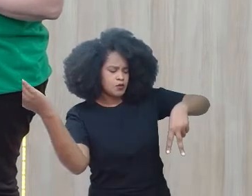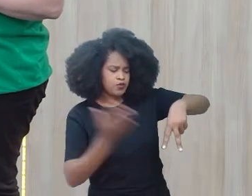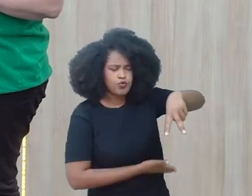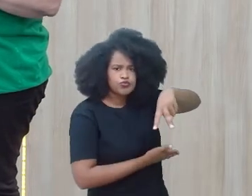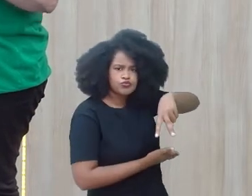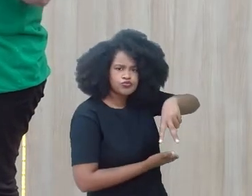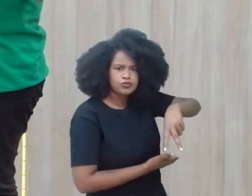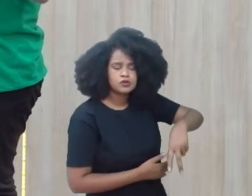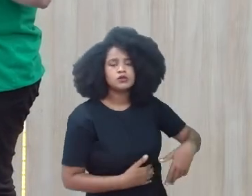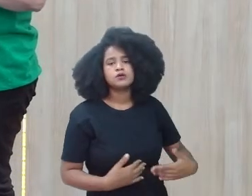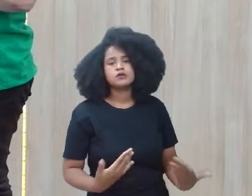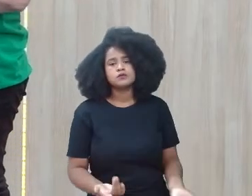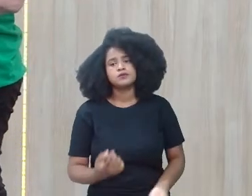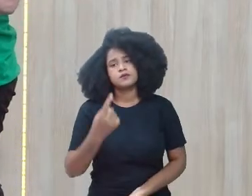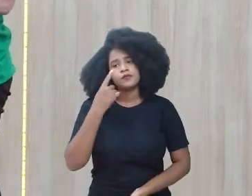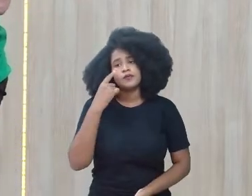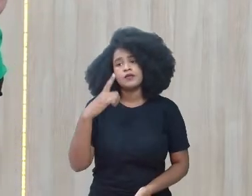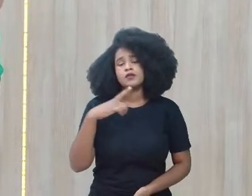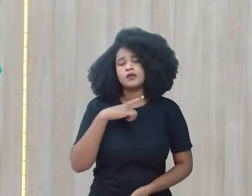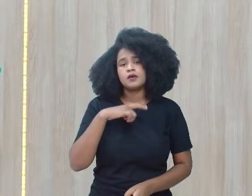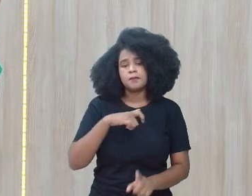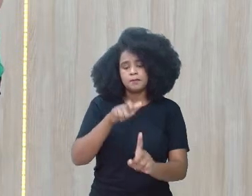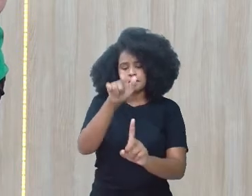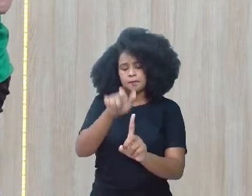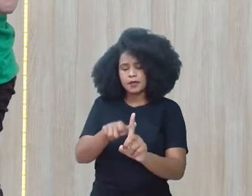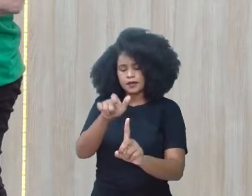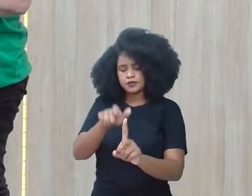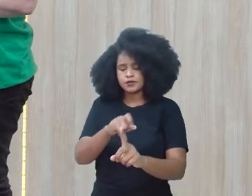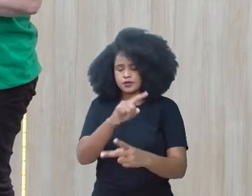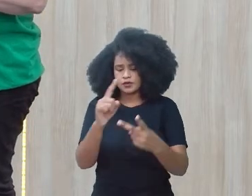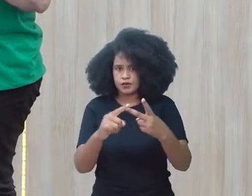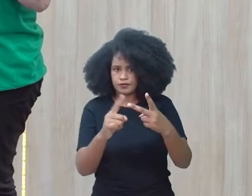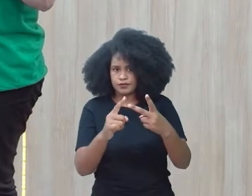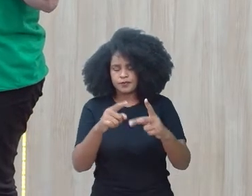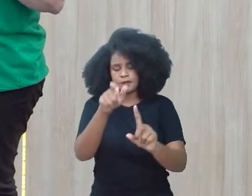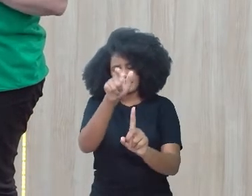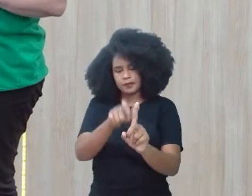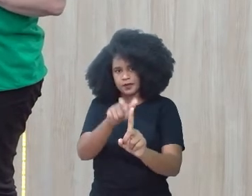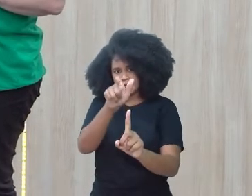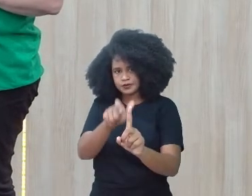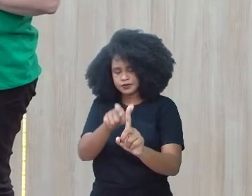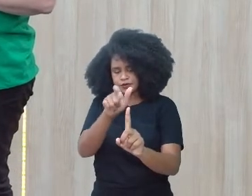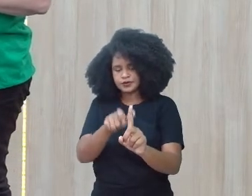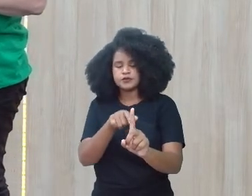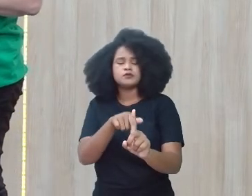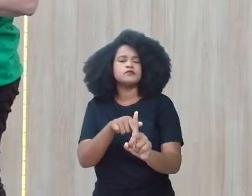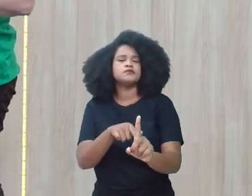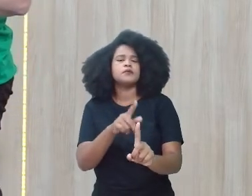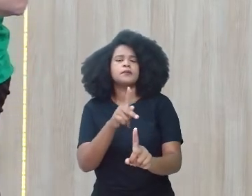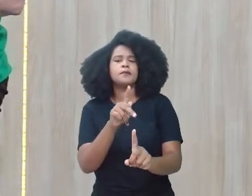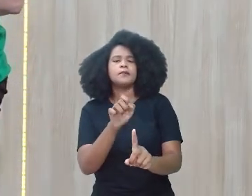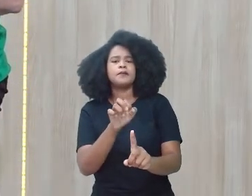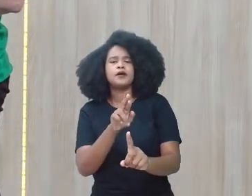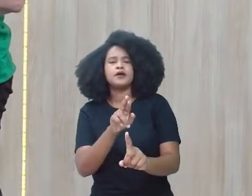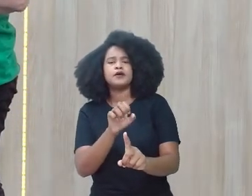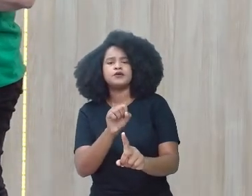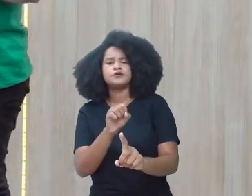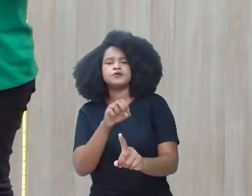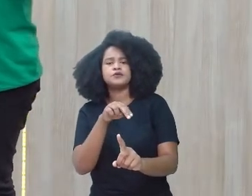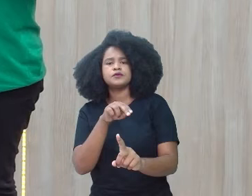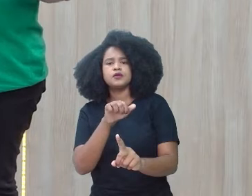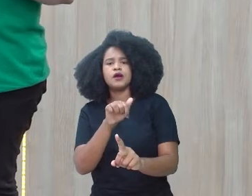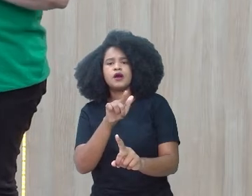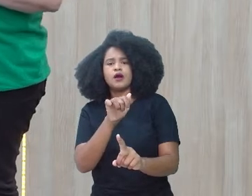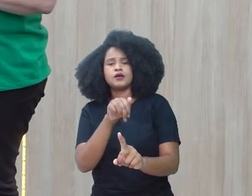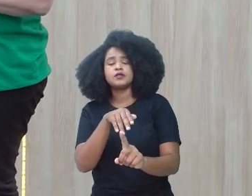interessante. Tem também o personagem. Personagens em uma narrativa pode ser